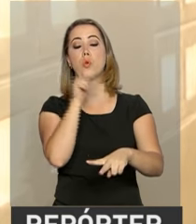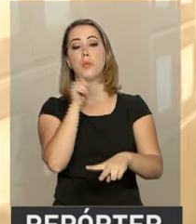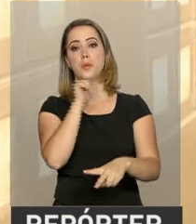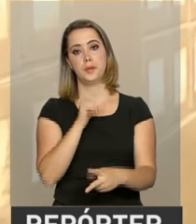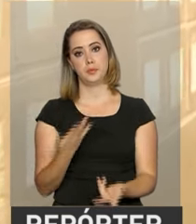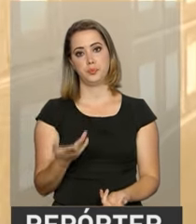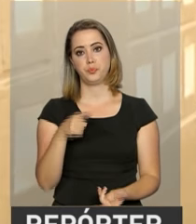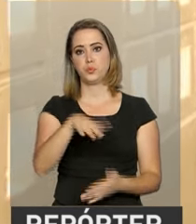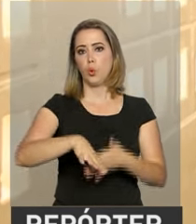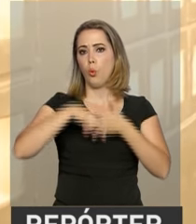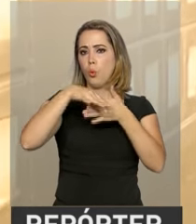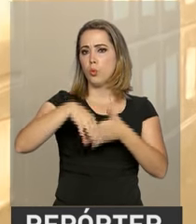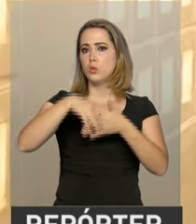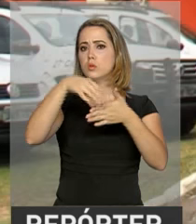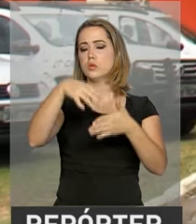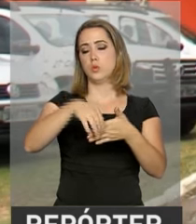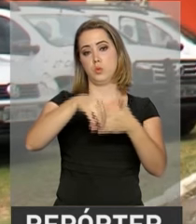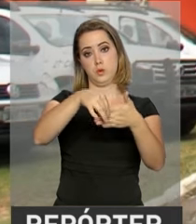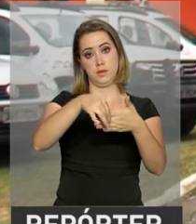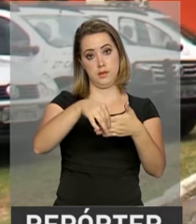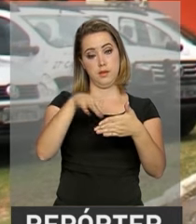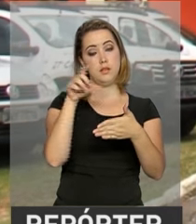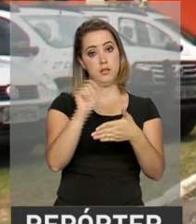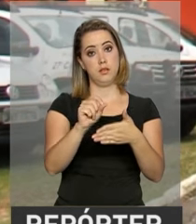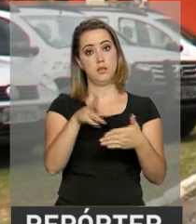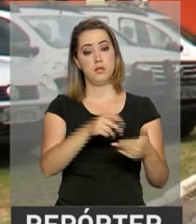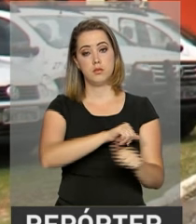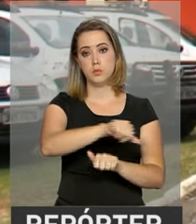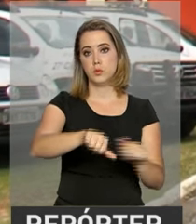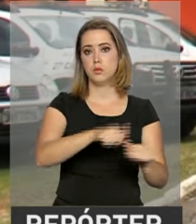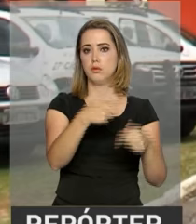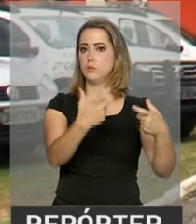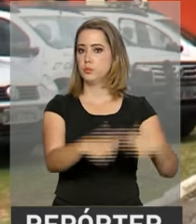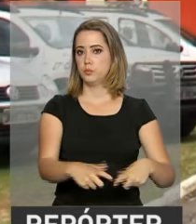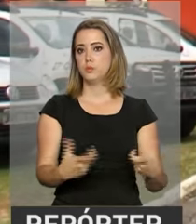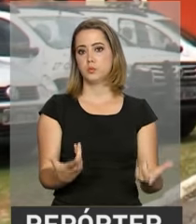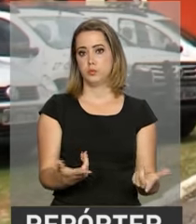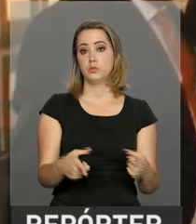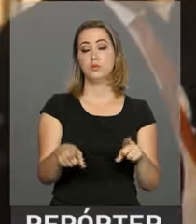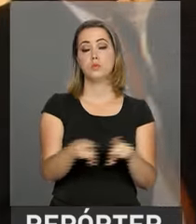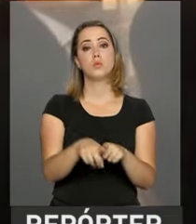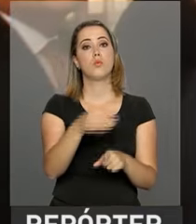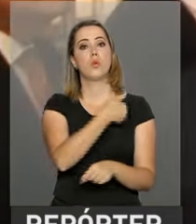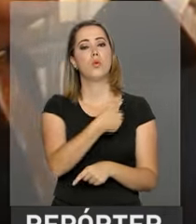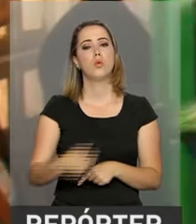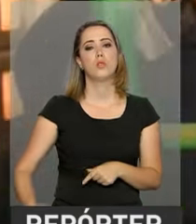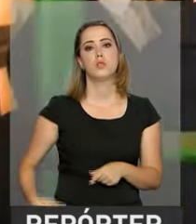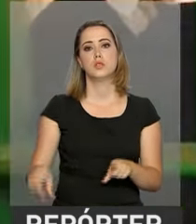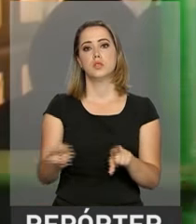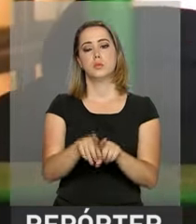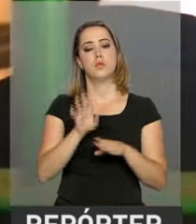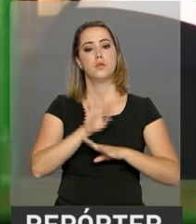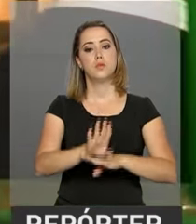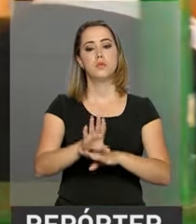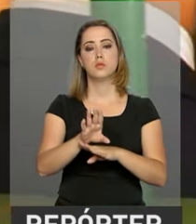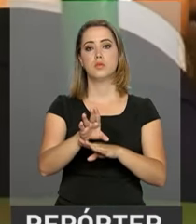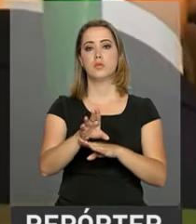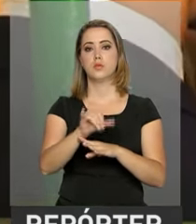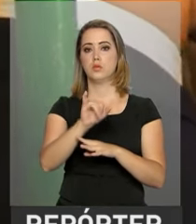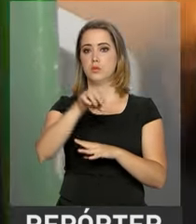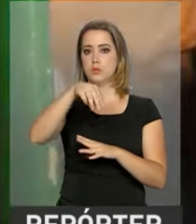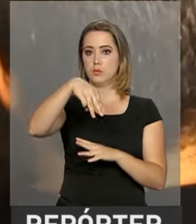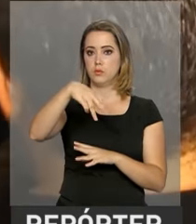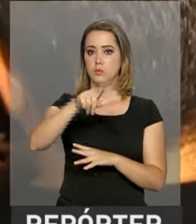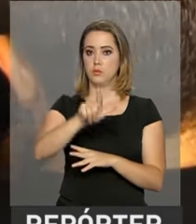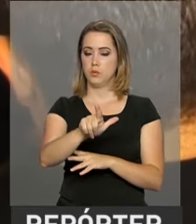da rebelião serão transferidos para presídios federais. O governo também vai ajudar o Instituto Médico Legal na